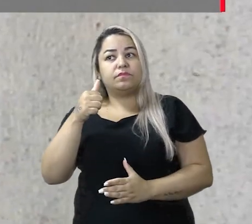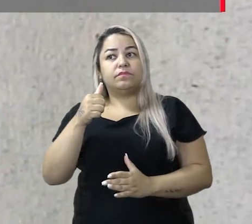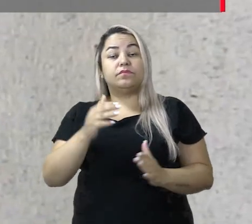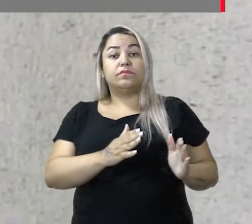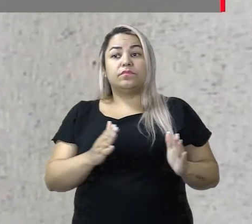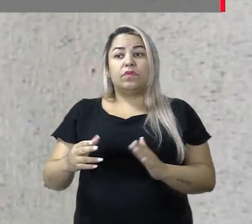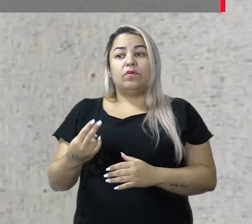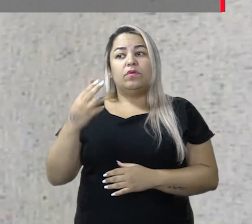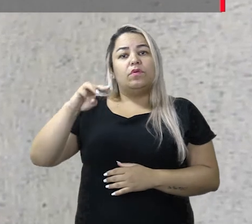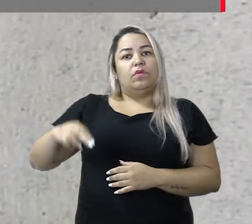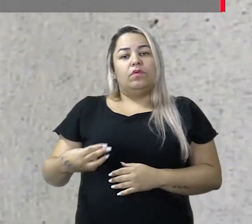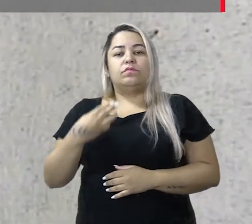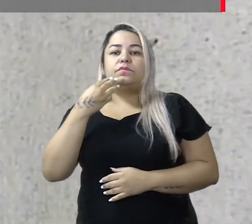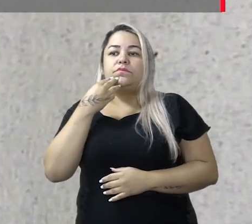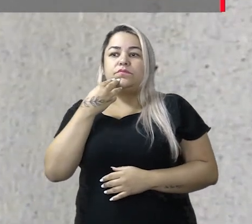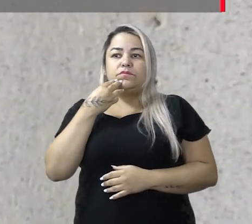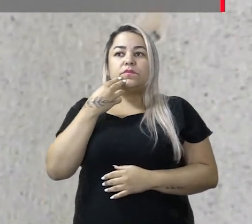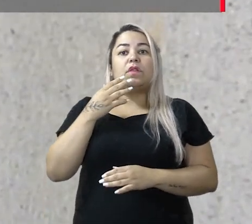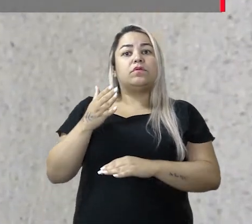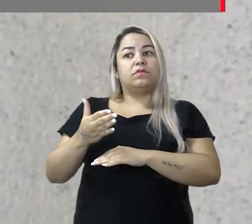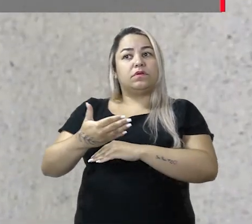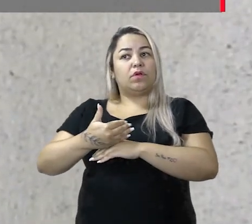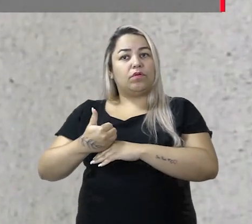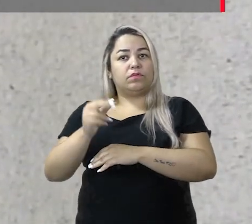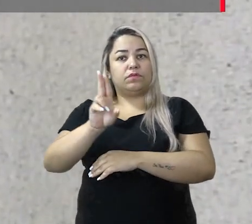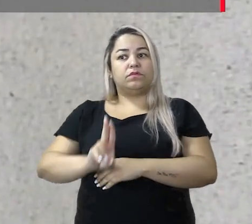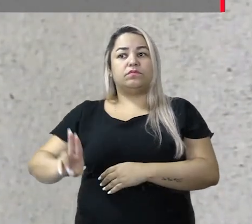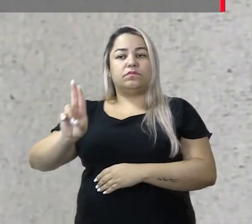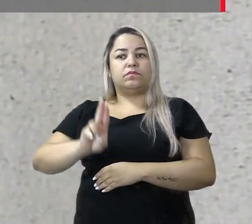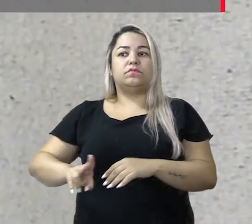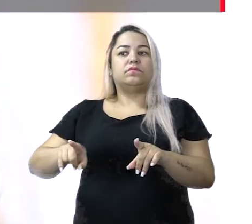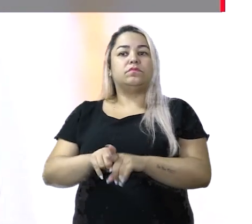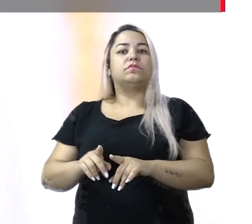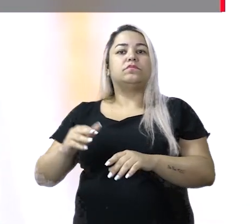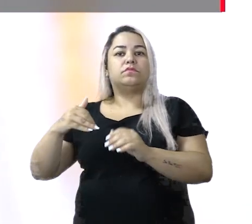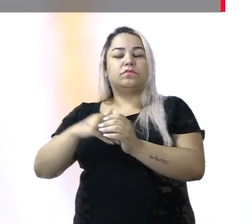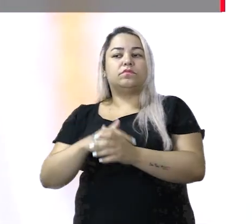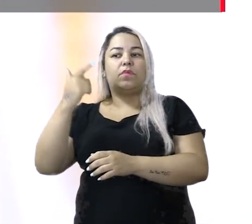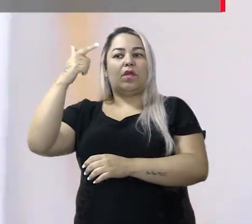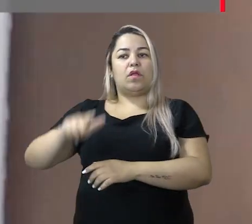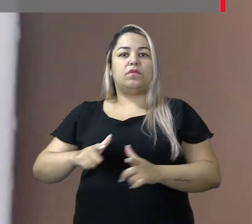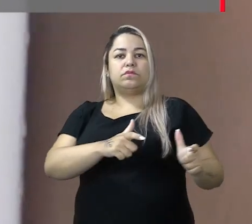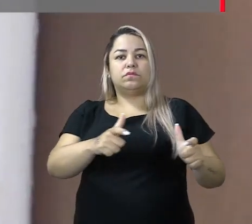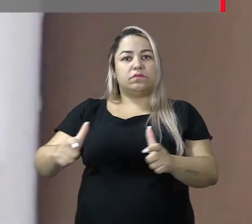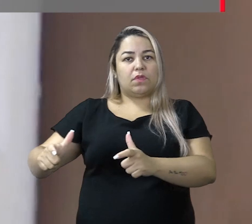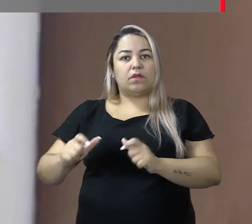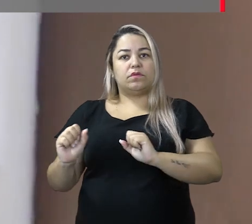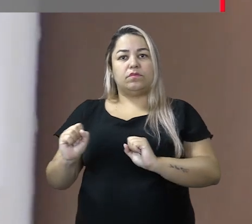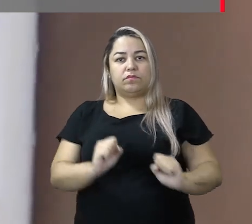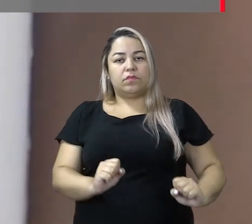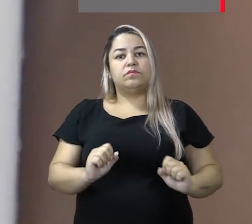testes na primeira remessa. Os 2 milhões de testes restantes serão utilizados como estoque estratégico para atender